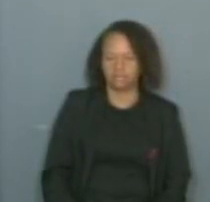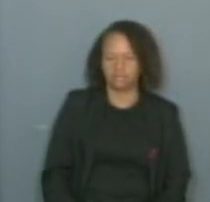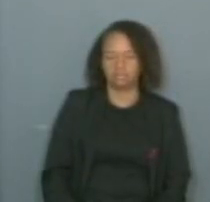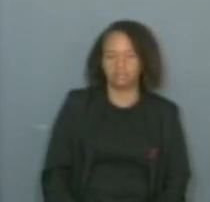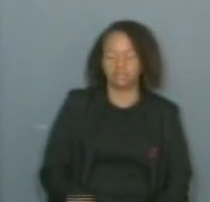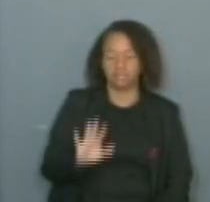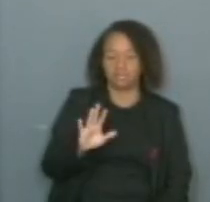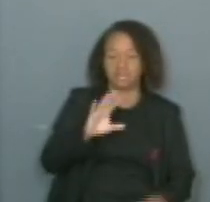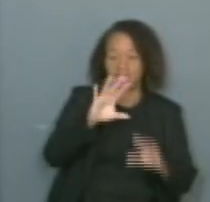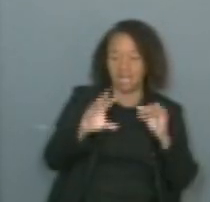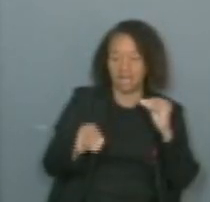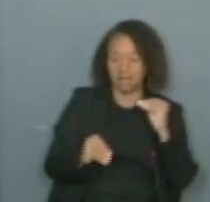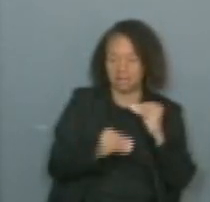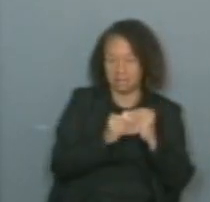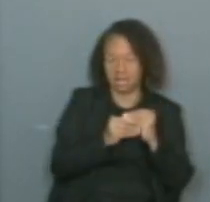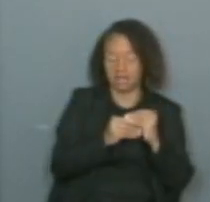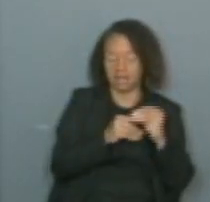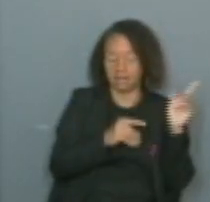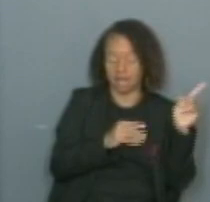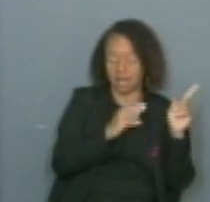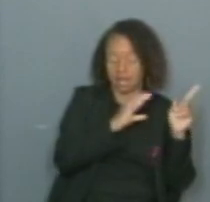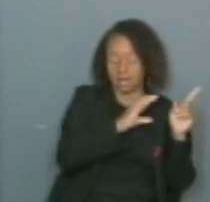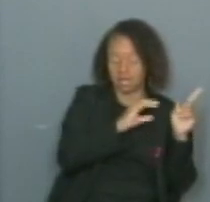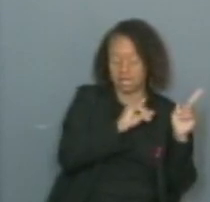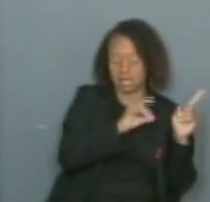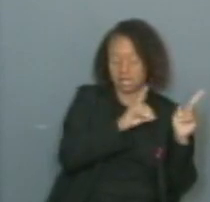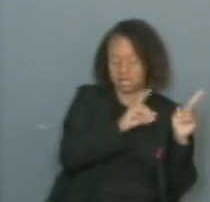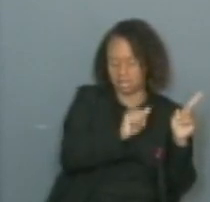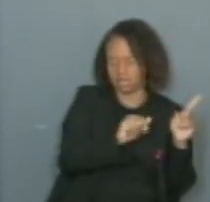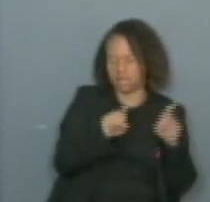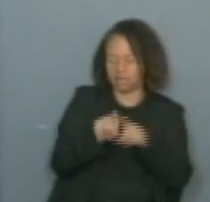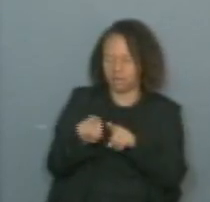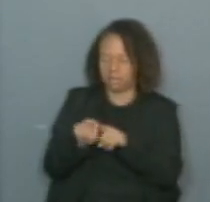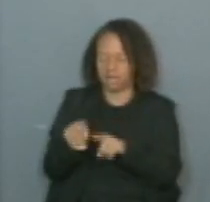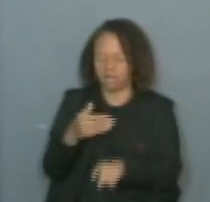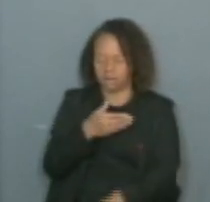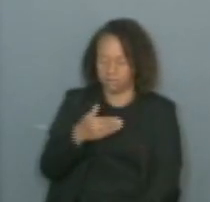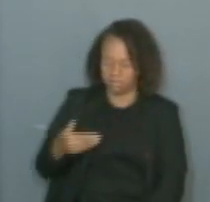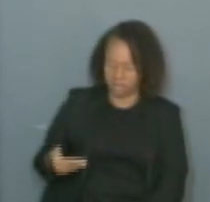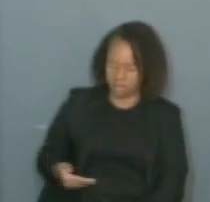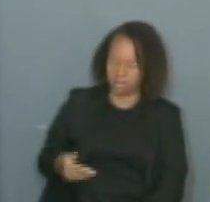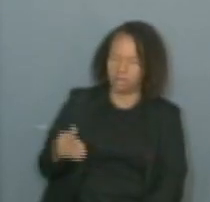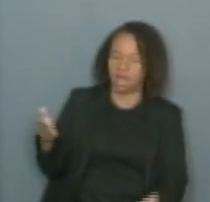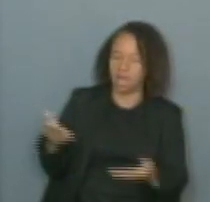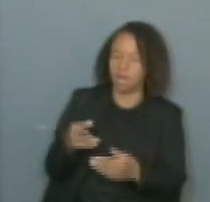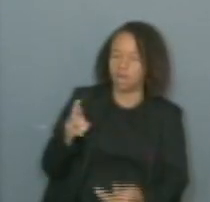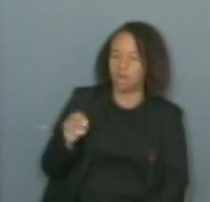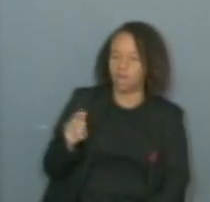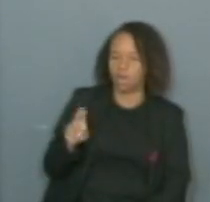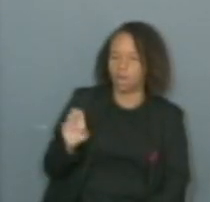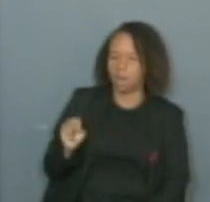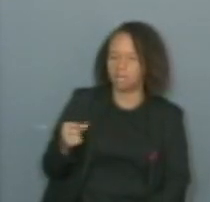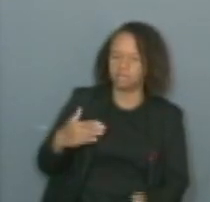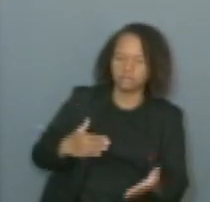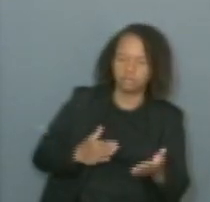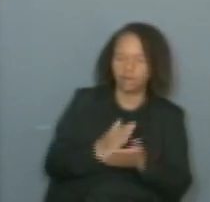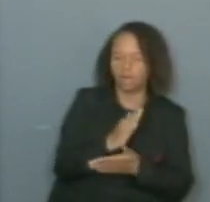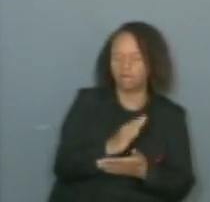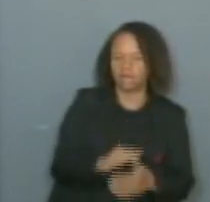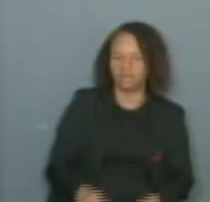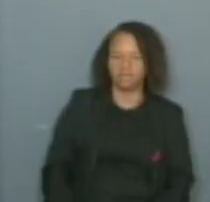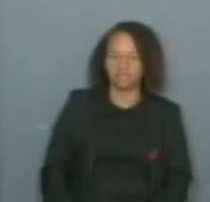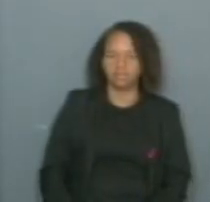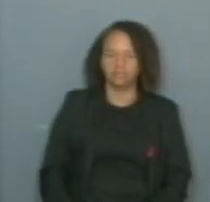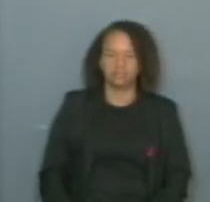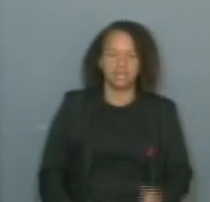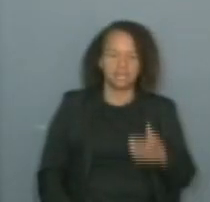que as emendas da vereadora Cida Pedrosa e do vereador agora Rubem são aprovados, mas